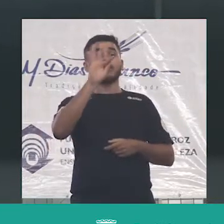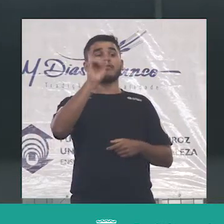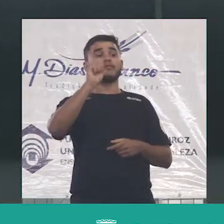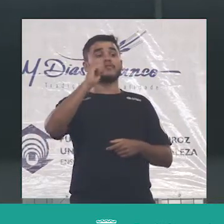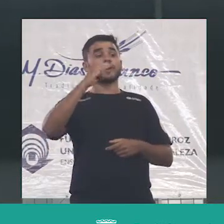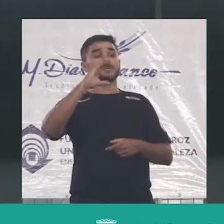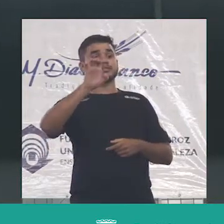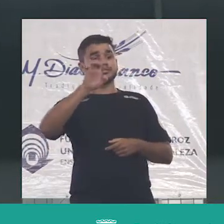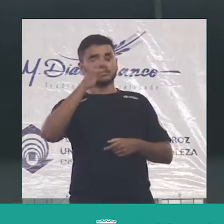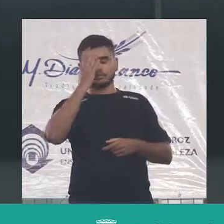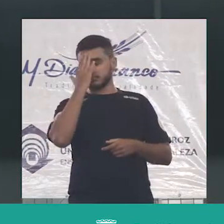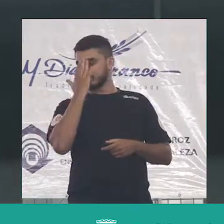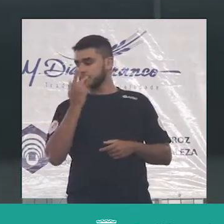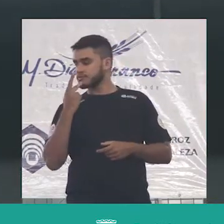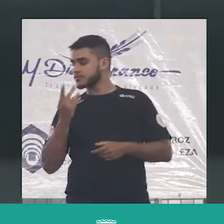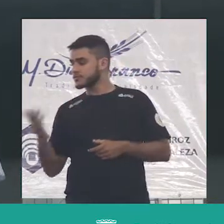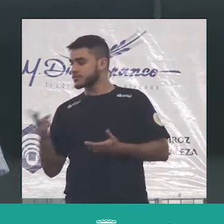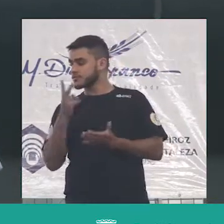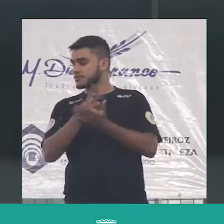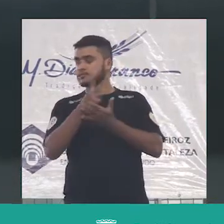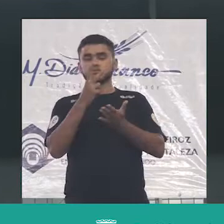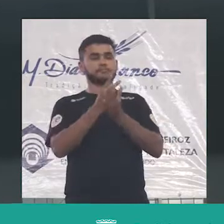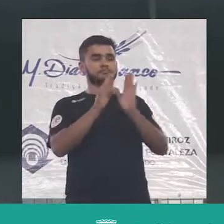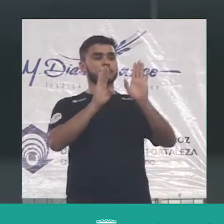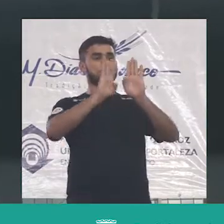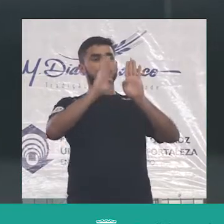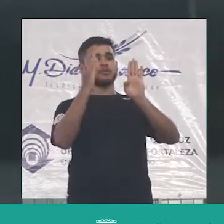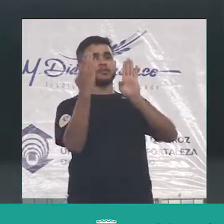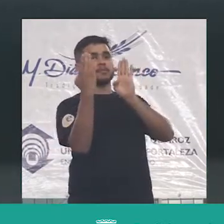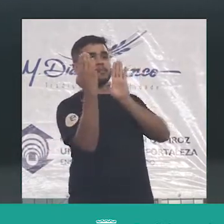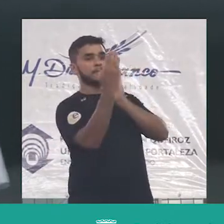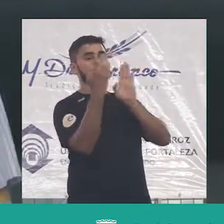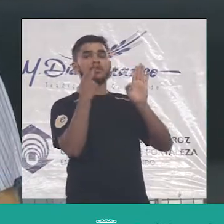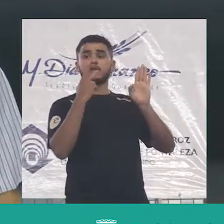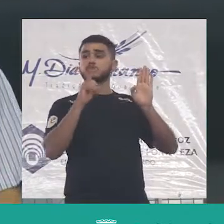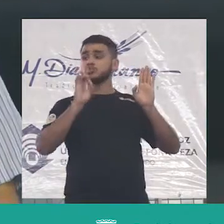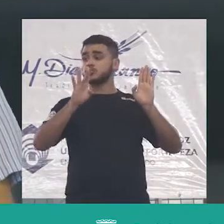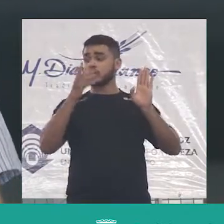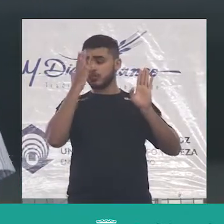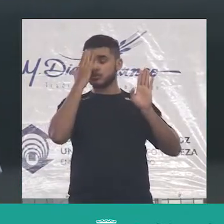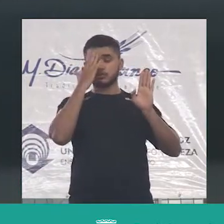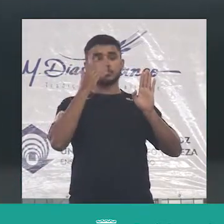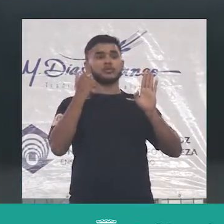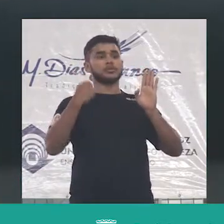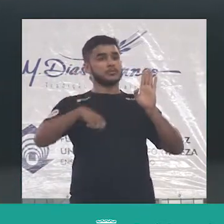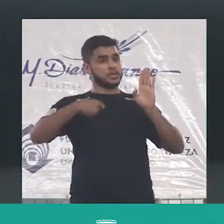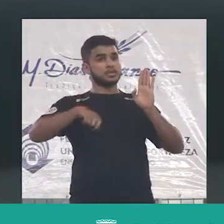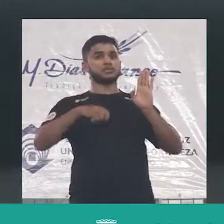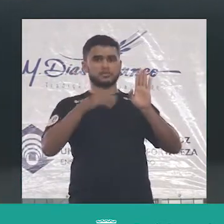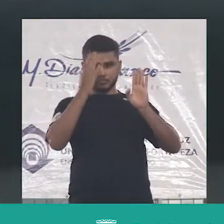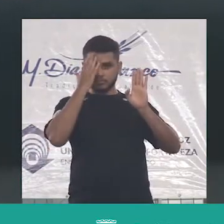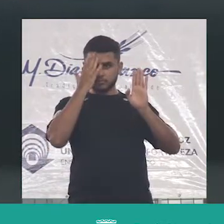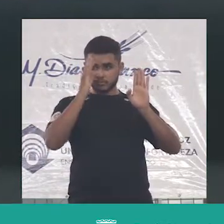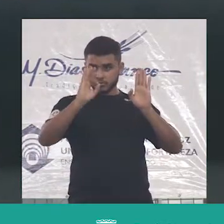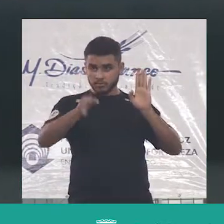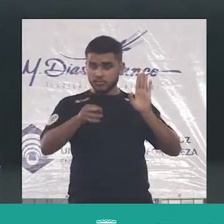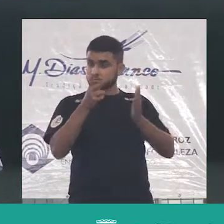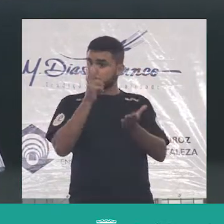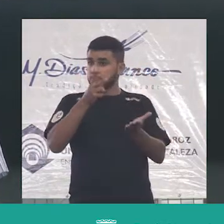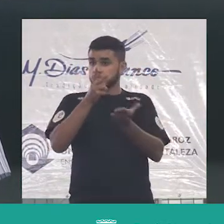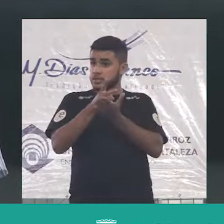Paralelogramos. Sempre terão 4 lados, e os 4 lados serão paralelos de 2 em 2. 2 a 2. Está tranquilo